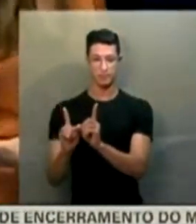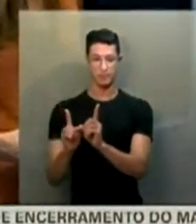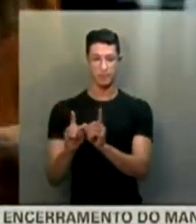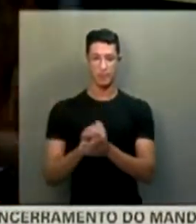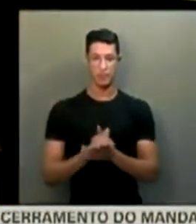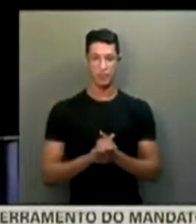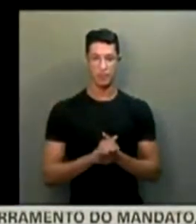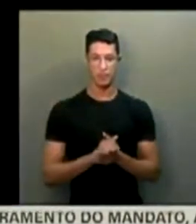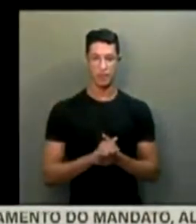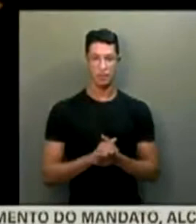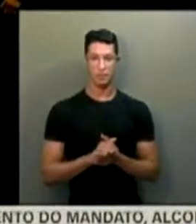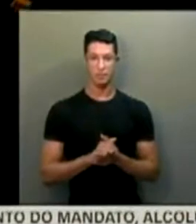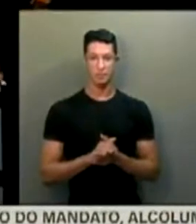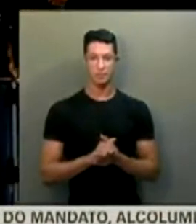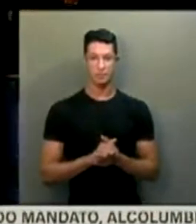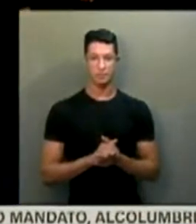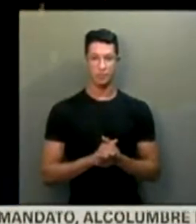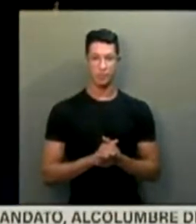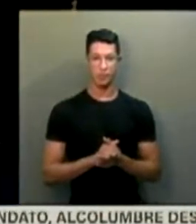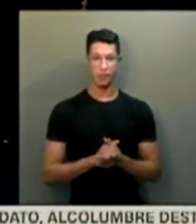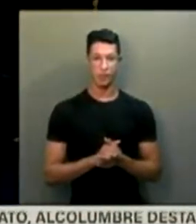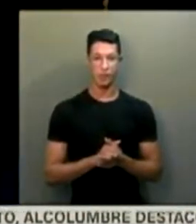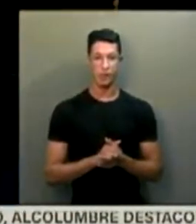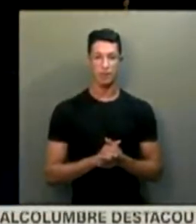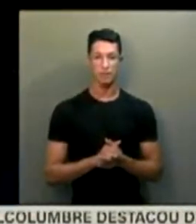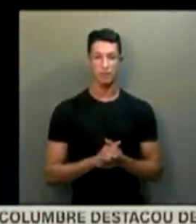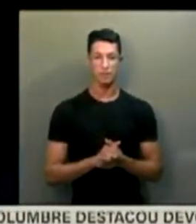senador Nelson Tradi.